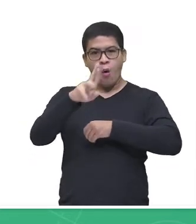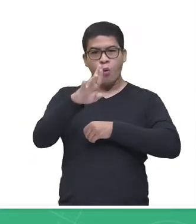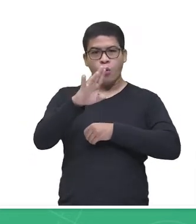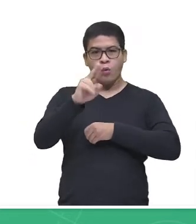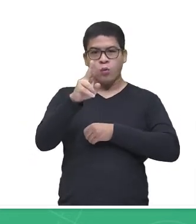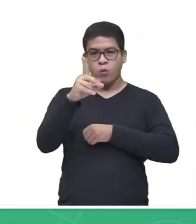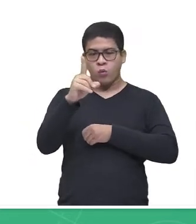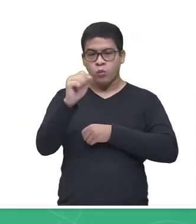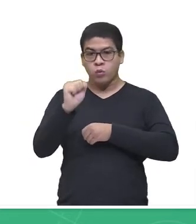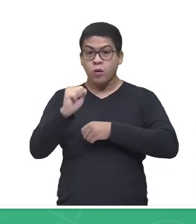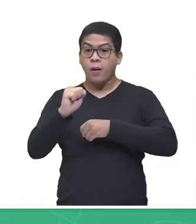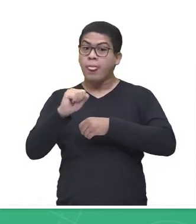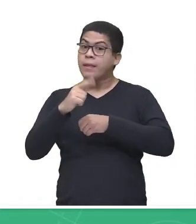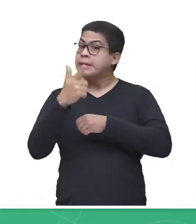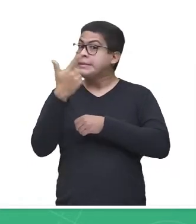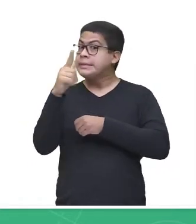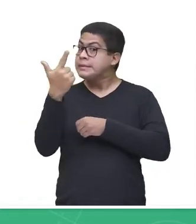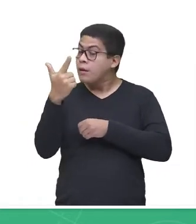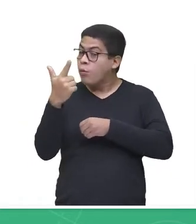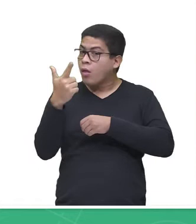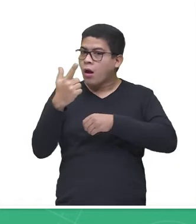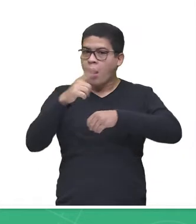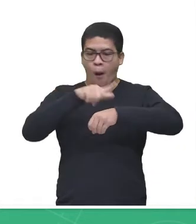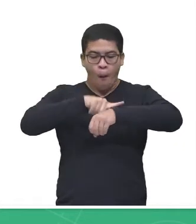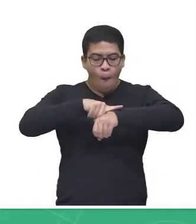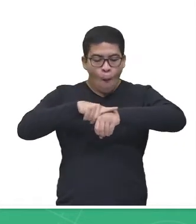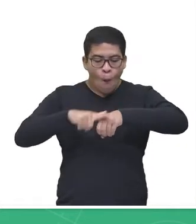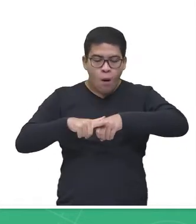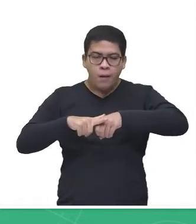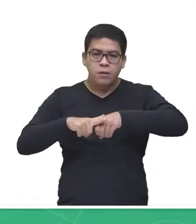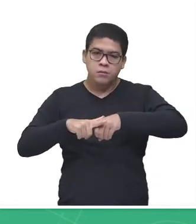de retículo endoplasmático liso, tá certo?